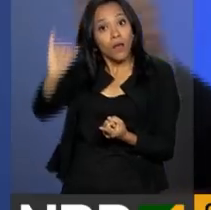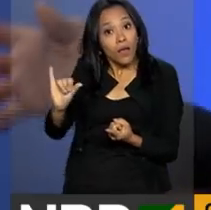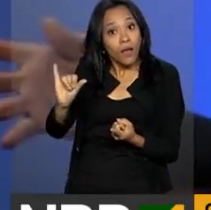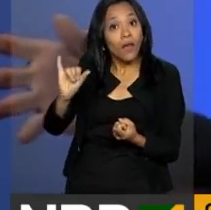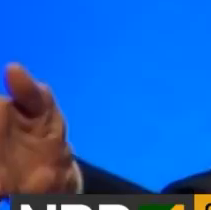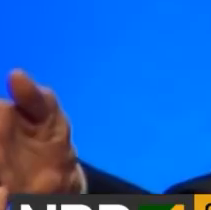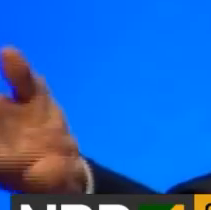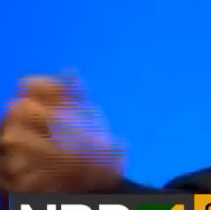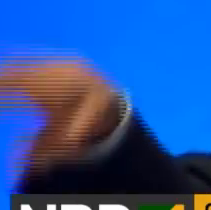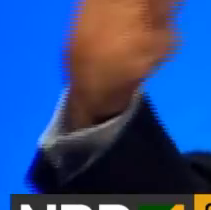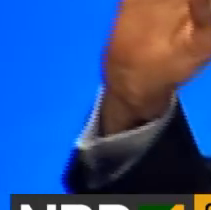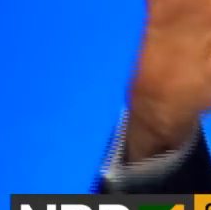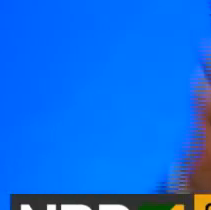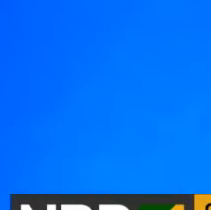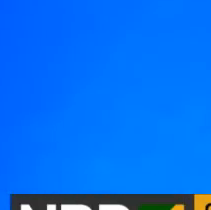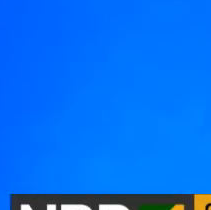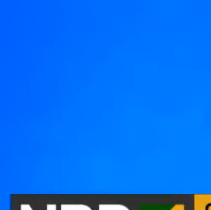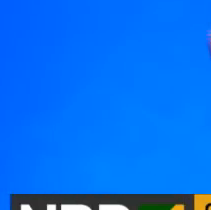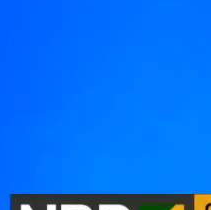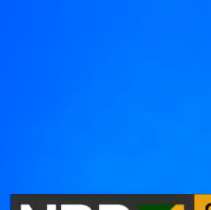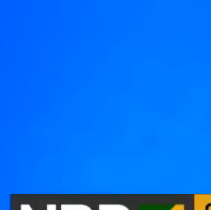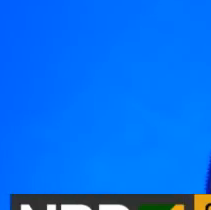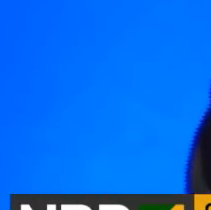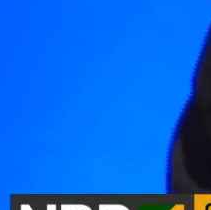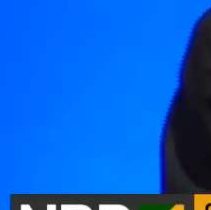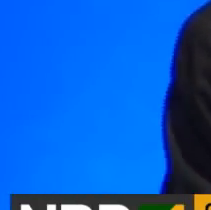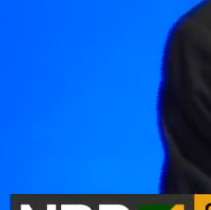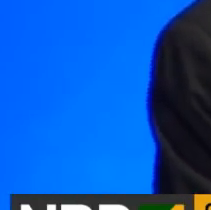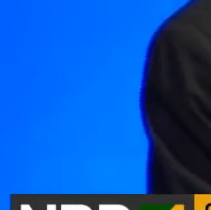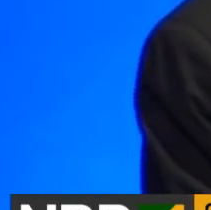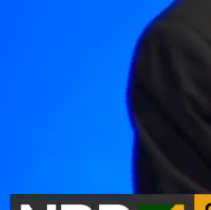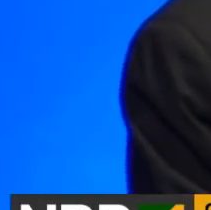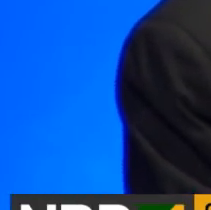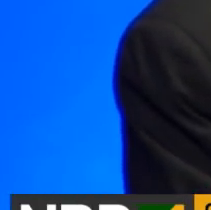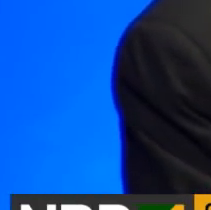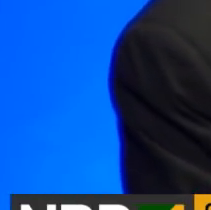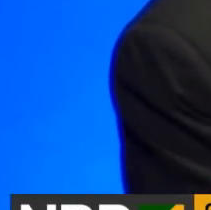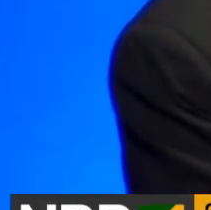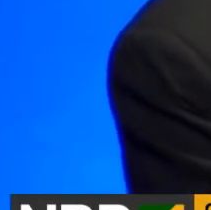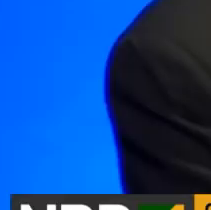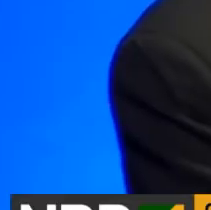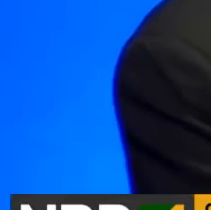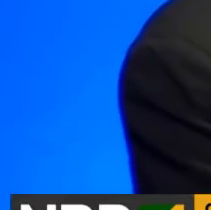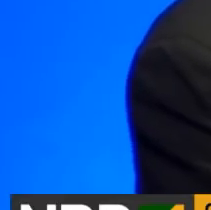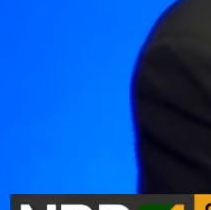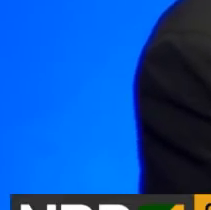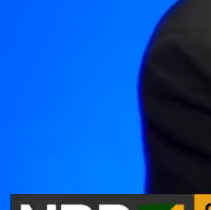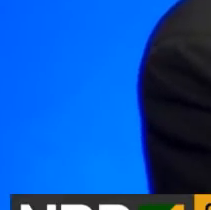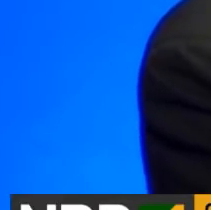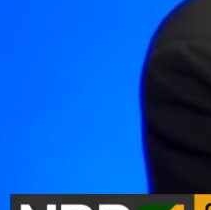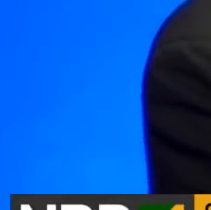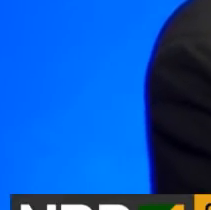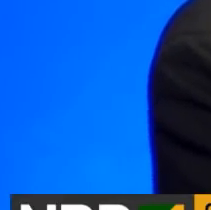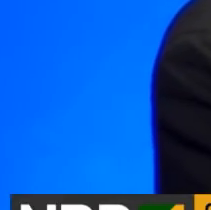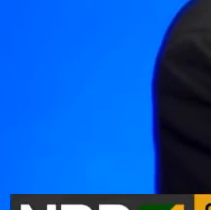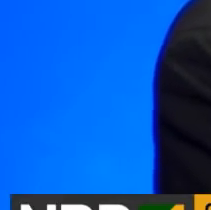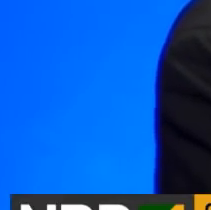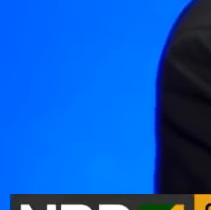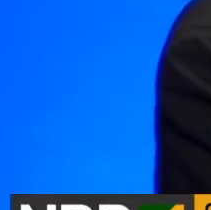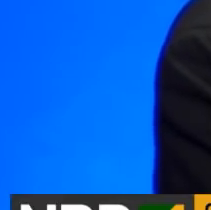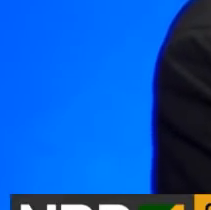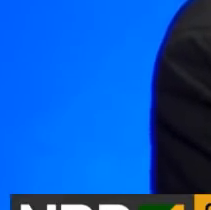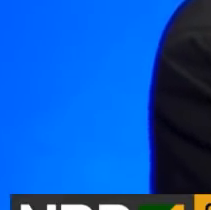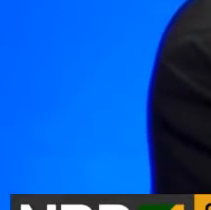atividade repressiva a preventiva é a que previne acidentes a repressiva é aqui tenta contornar o problema depois que o